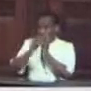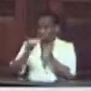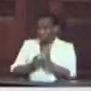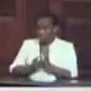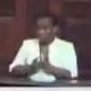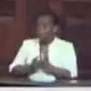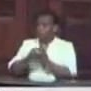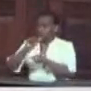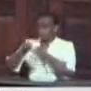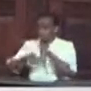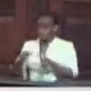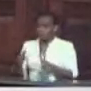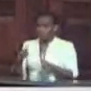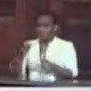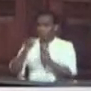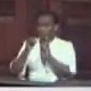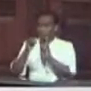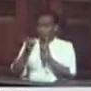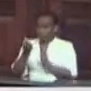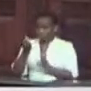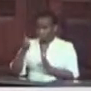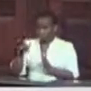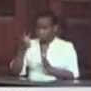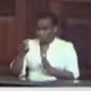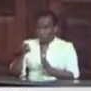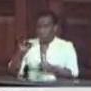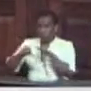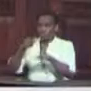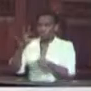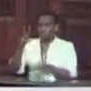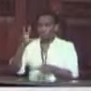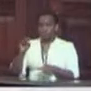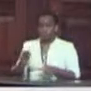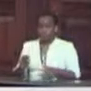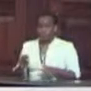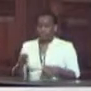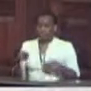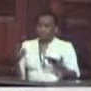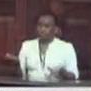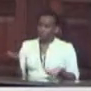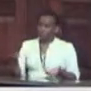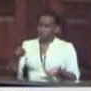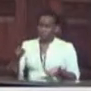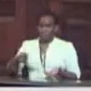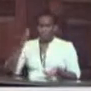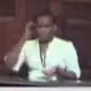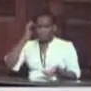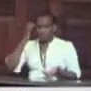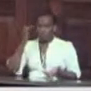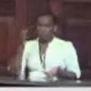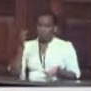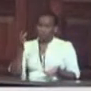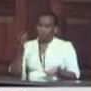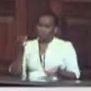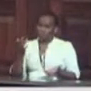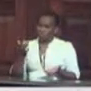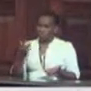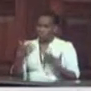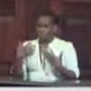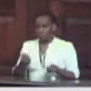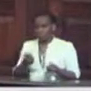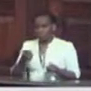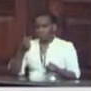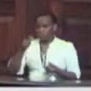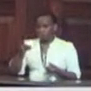passando essa tarifa de 6 50 para 7 50 e esta casa passou a admitir ao